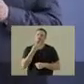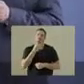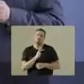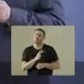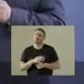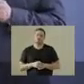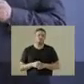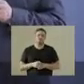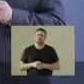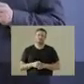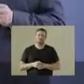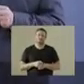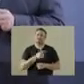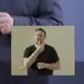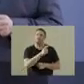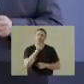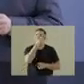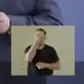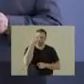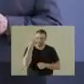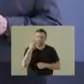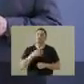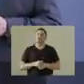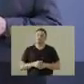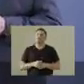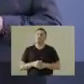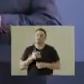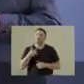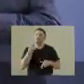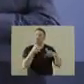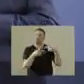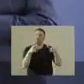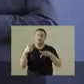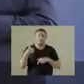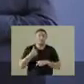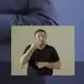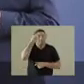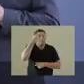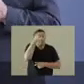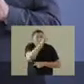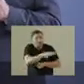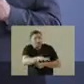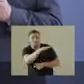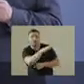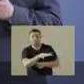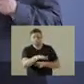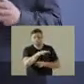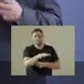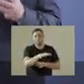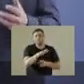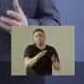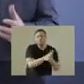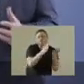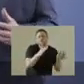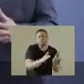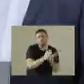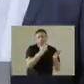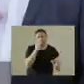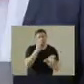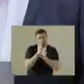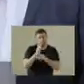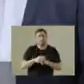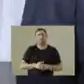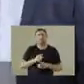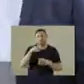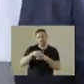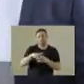ninguém com a capacidade de governar, pensando no povo, pensando nos mais necessitados.